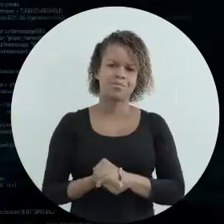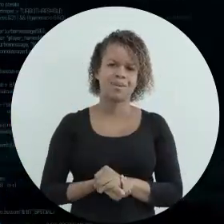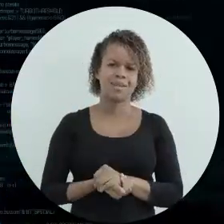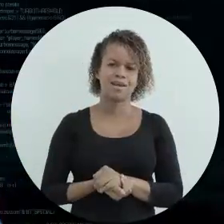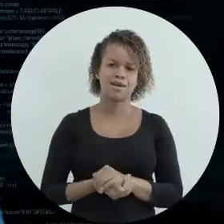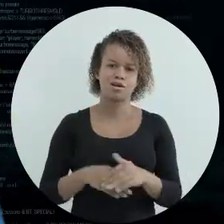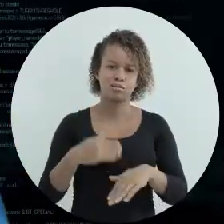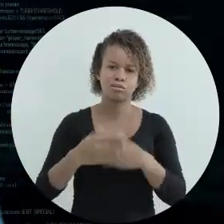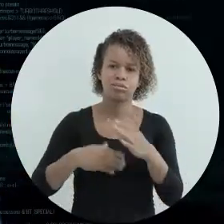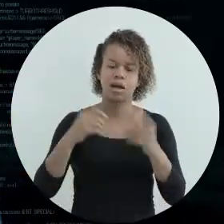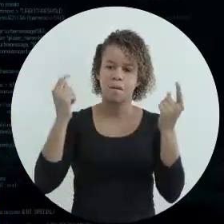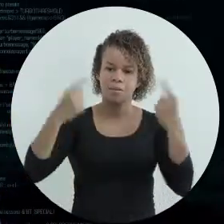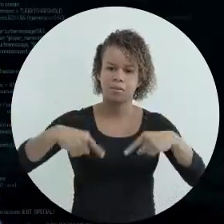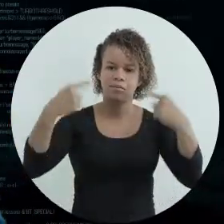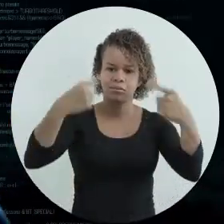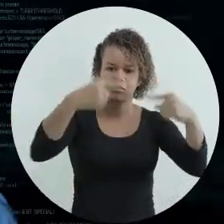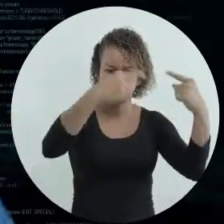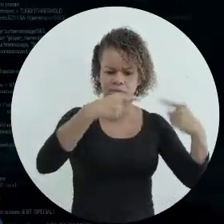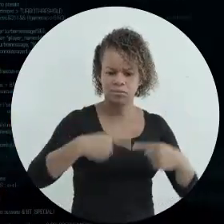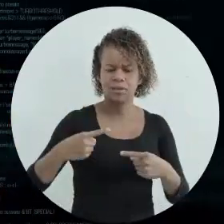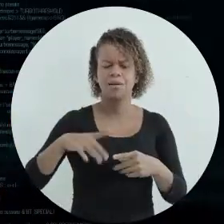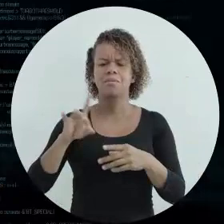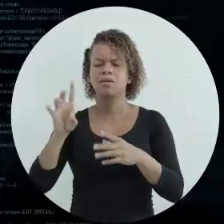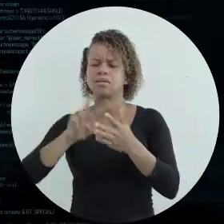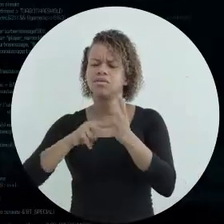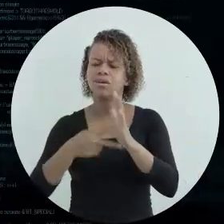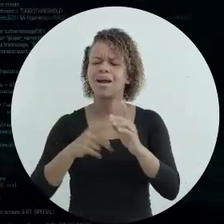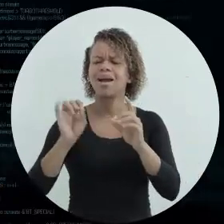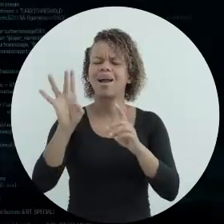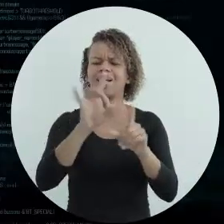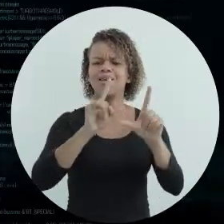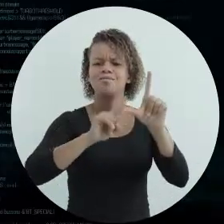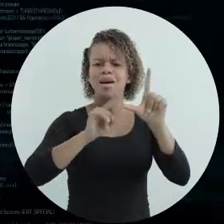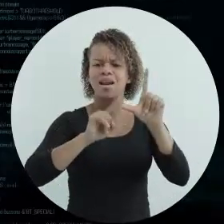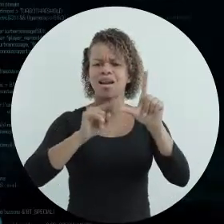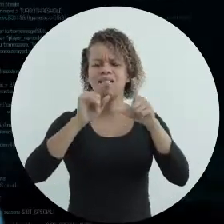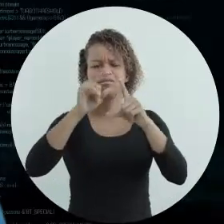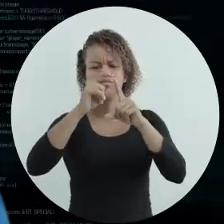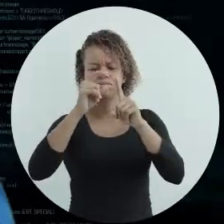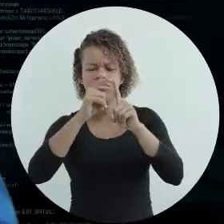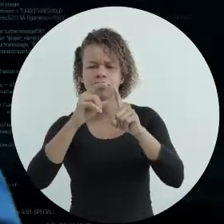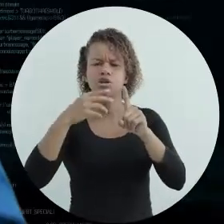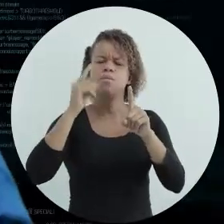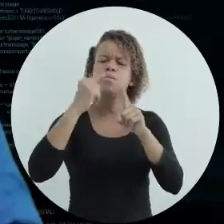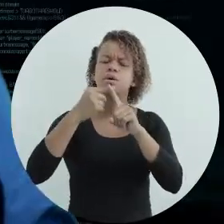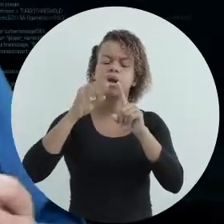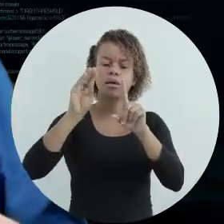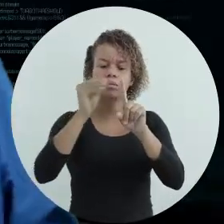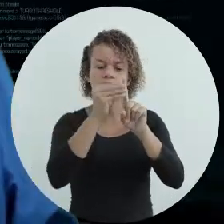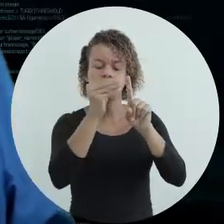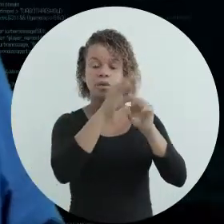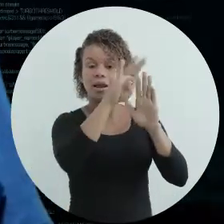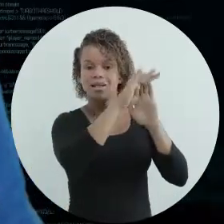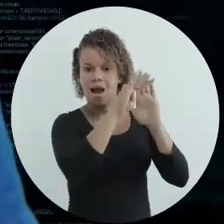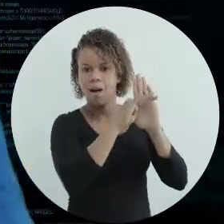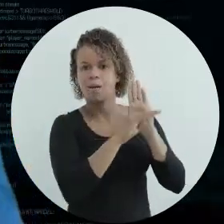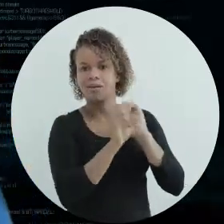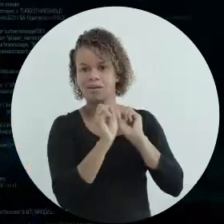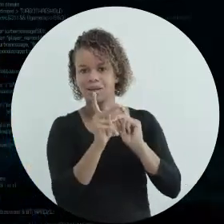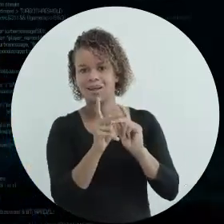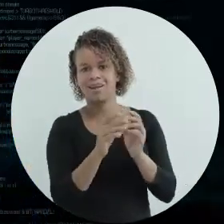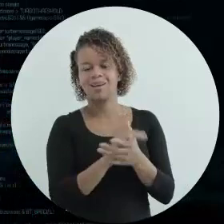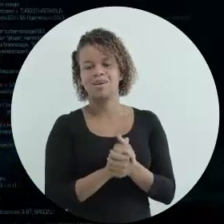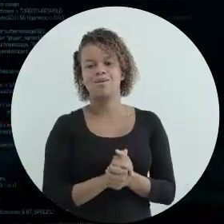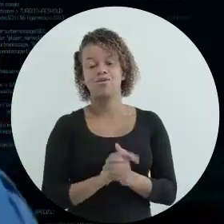o que significa cada palavrinha daquela e por que ela está colocada naquela ordem. Certo? O JavaScript, como eu falei,